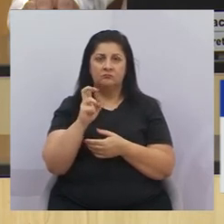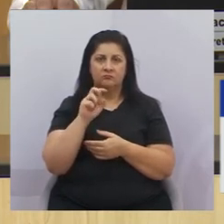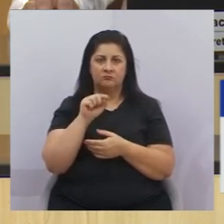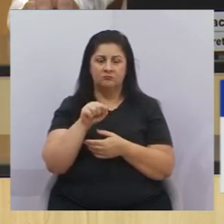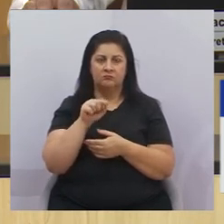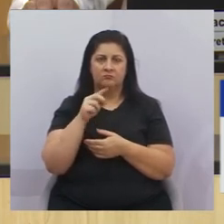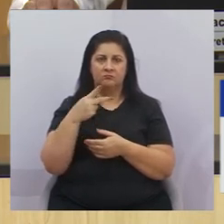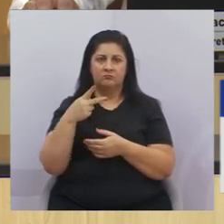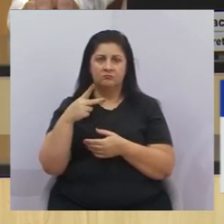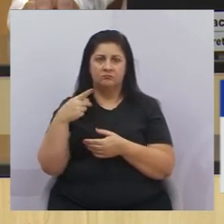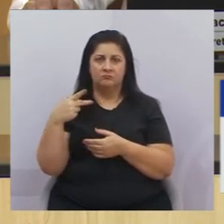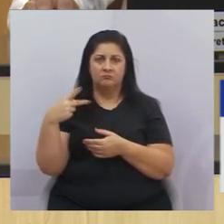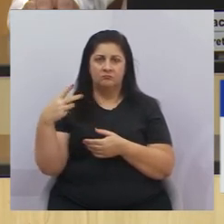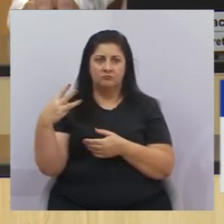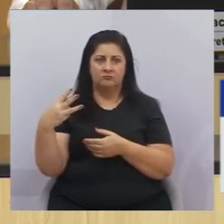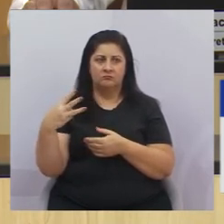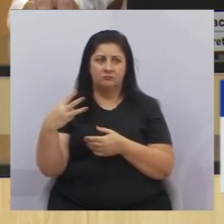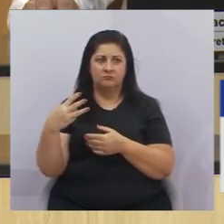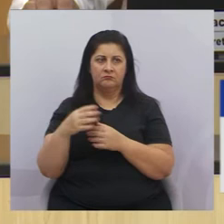5.213, tirou